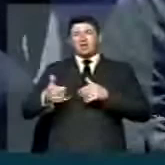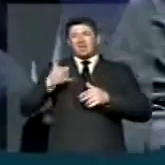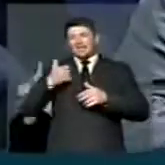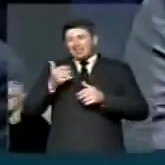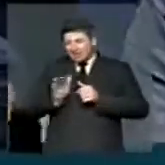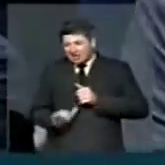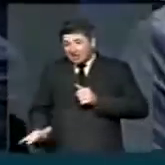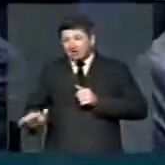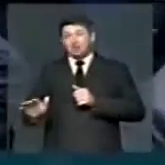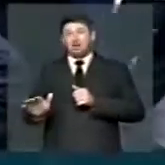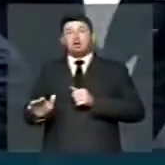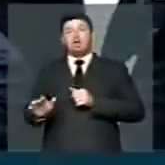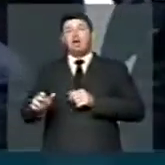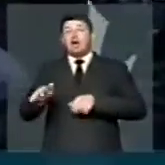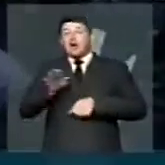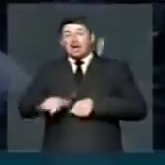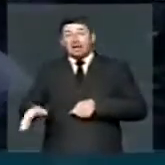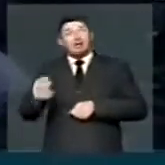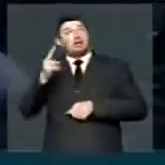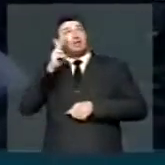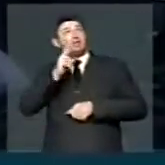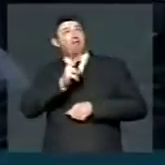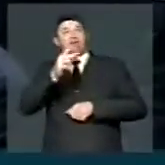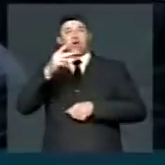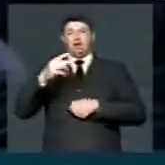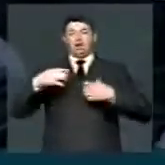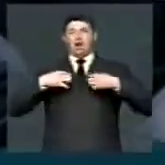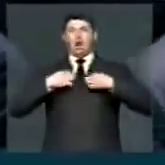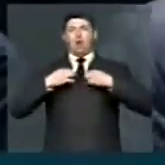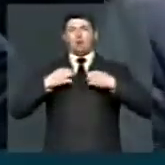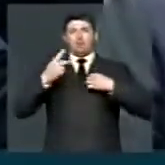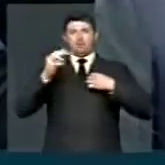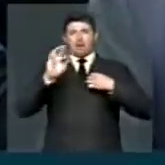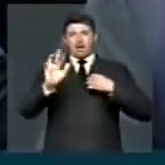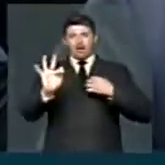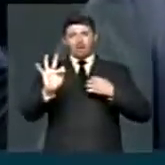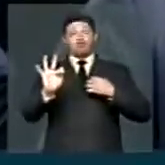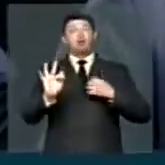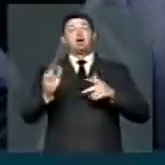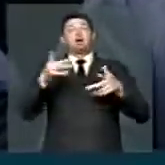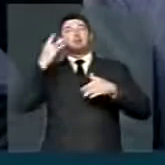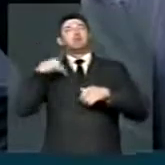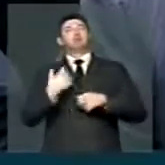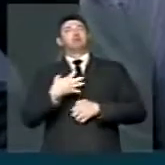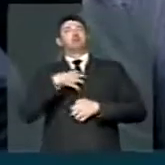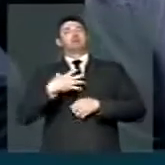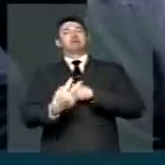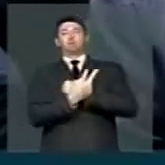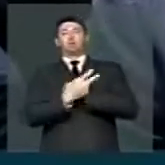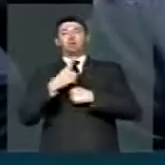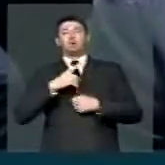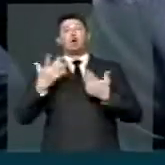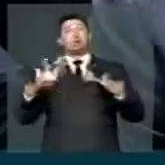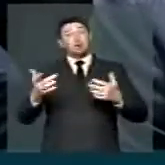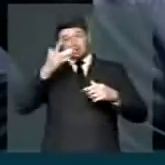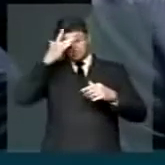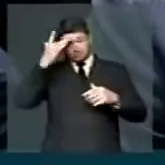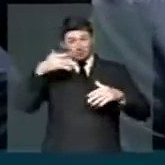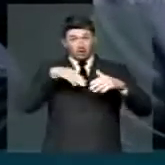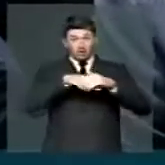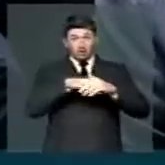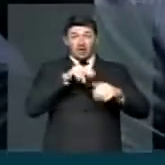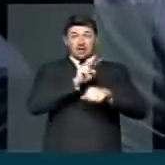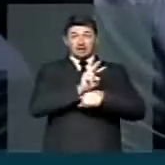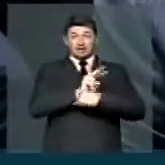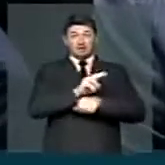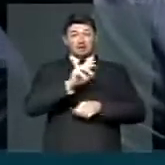sente protegida quando vê um uniforme da Polícia Rodoviária Federal. Há necessidade que esses componentes do cadastro de reserva, que são quase